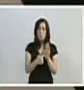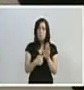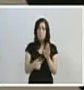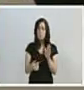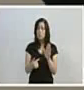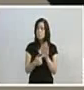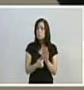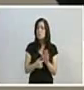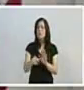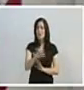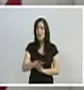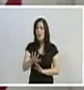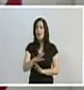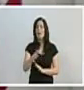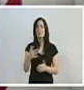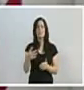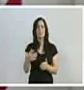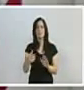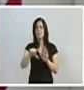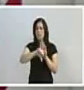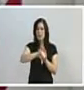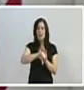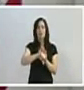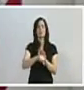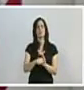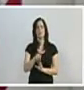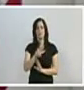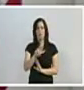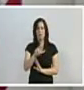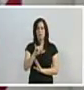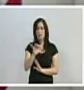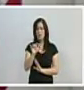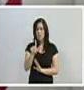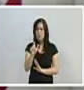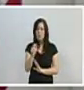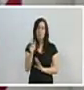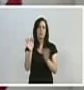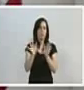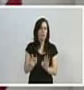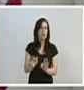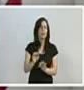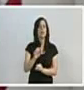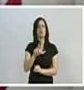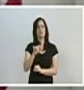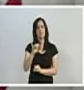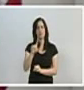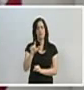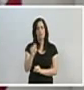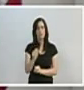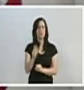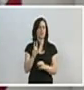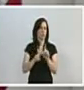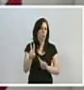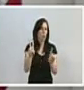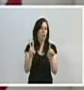áreas irregulares do município de Blumenau. Vila Feliz, Vila Vitória, Vila Bromberg,